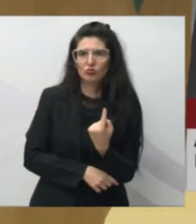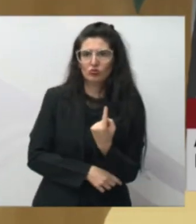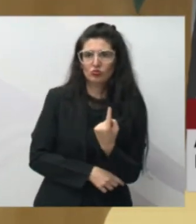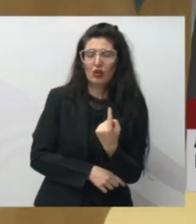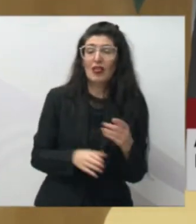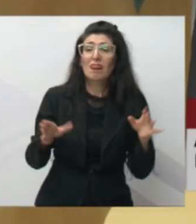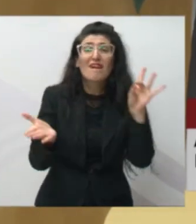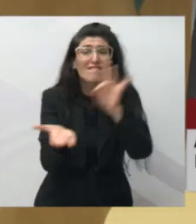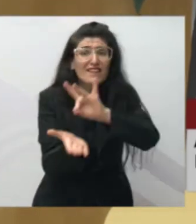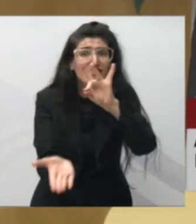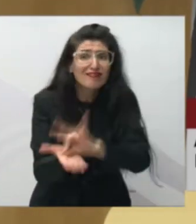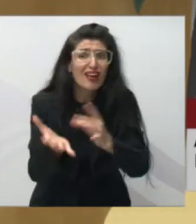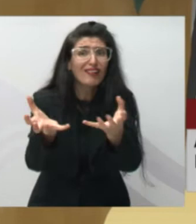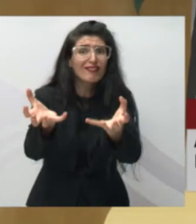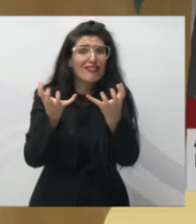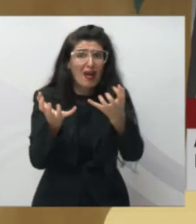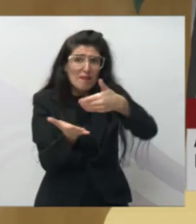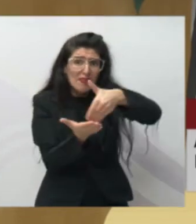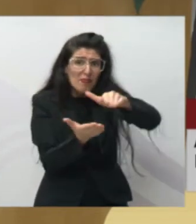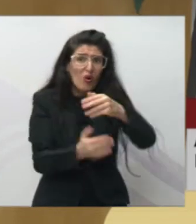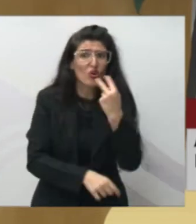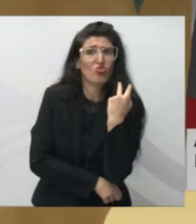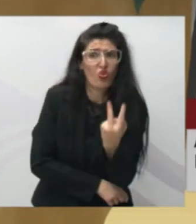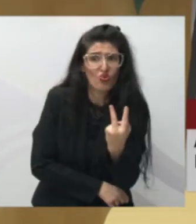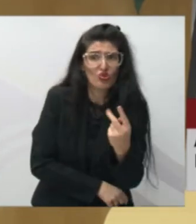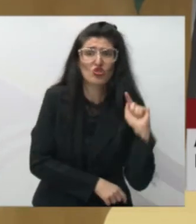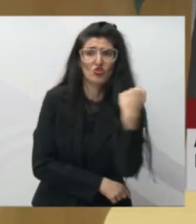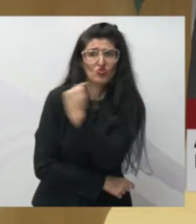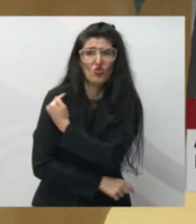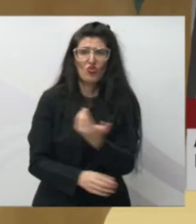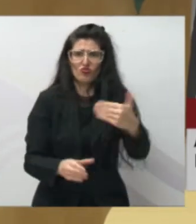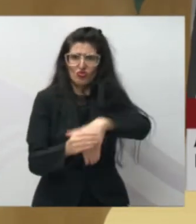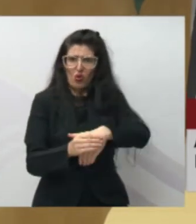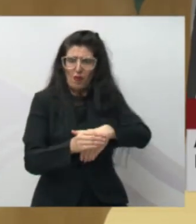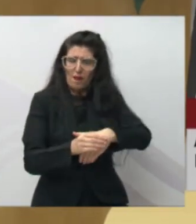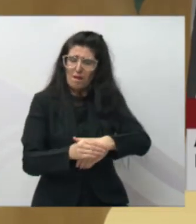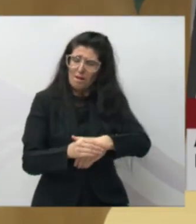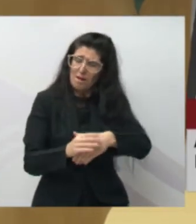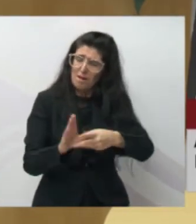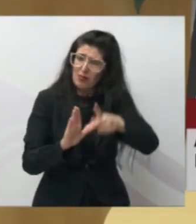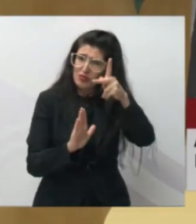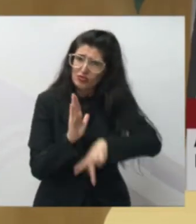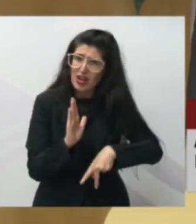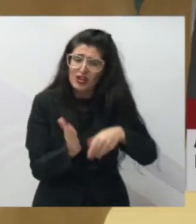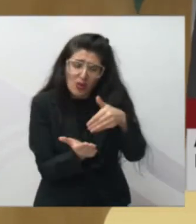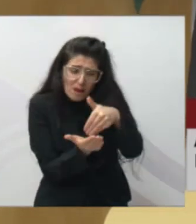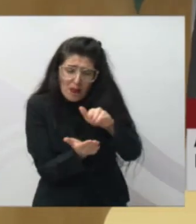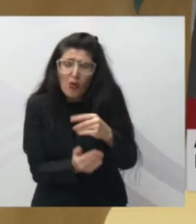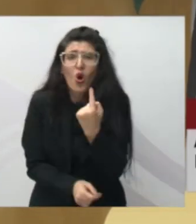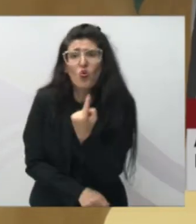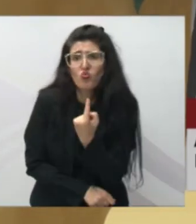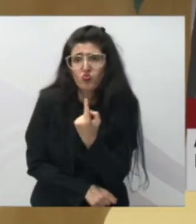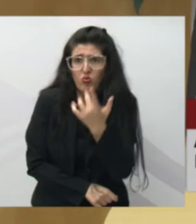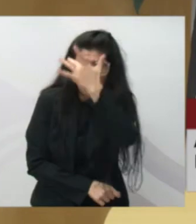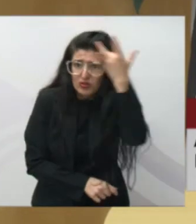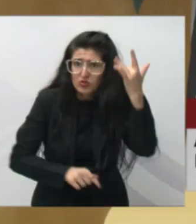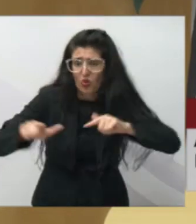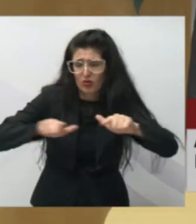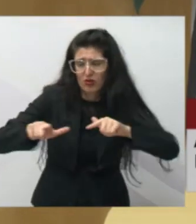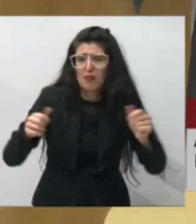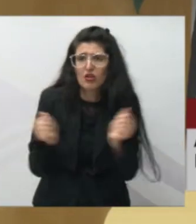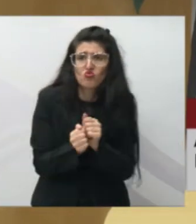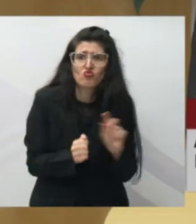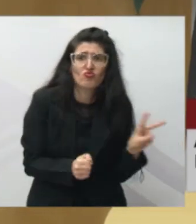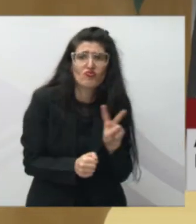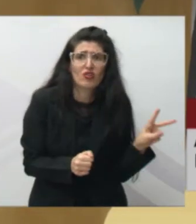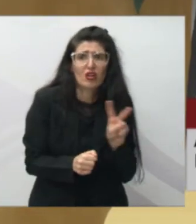querem tirar 2 assessores. Nós estamos votando o projeto hoje para oferecer 1. Eles querem tirar 2, daqui a pouco